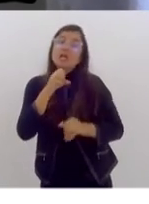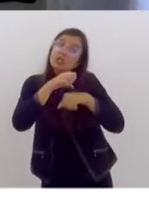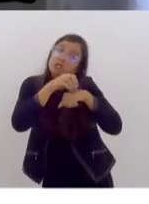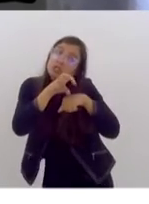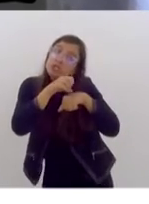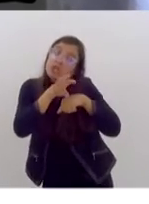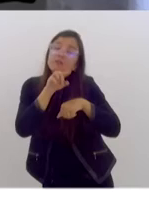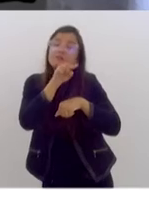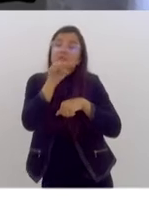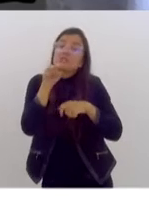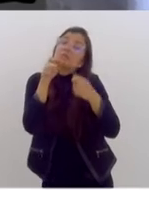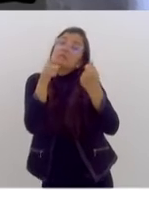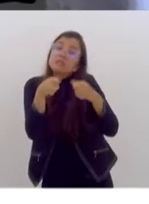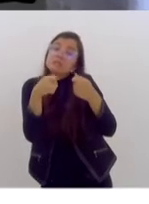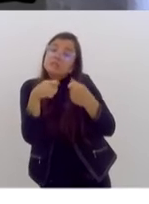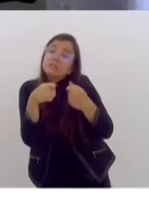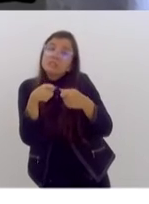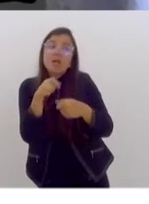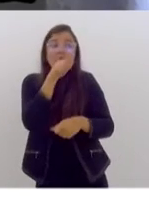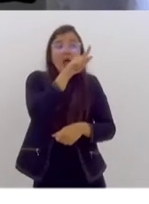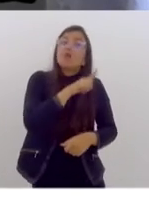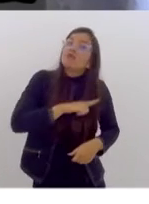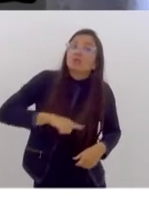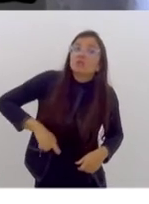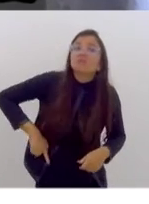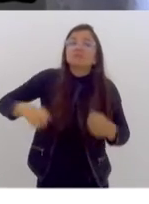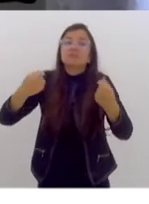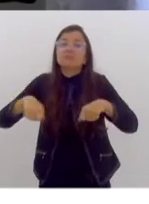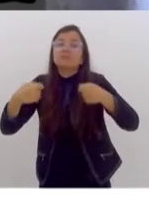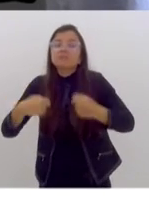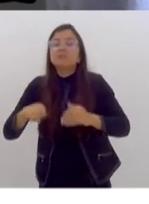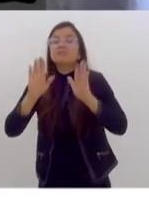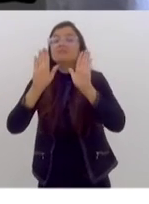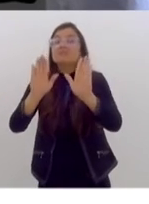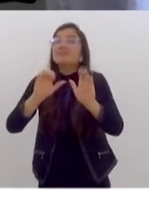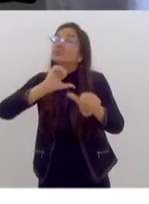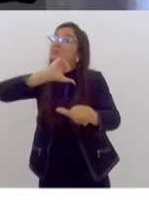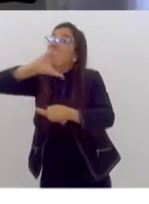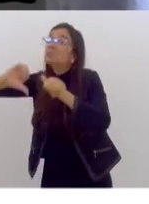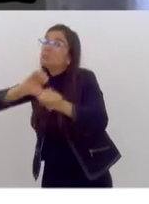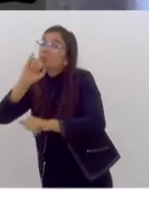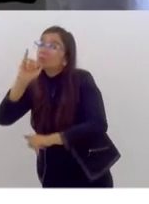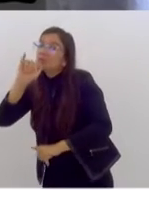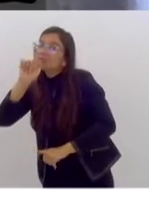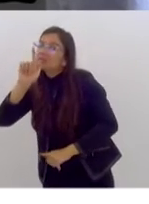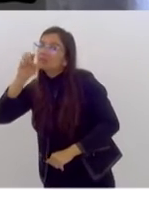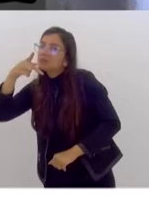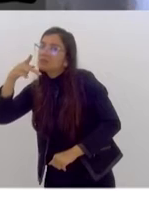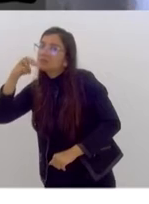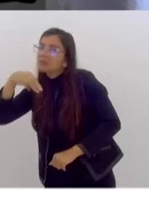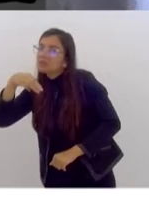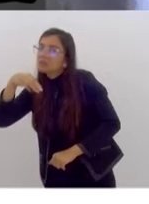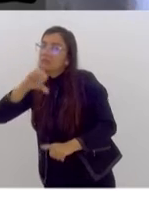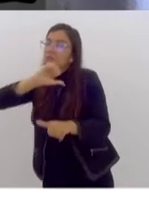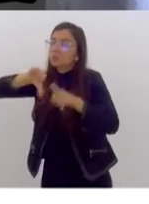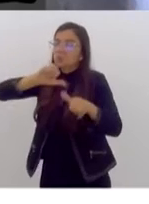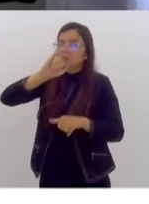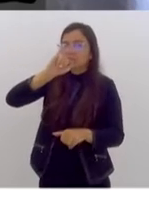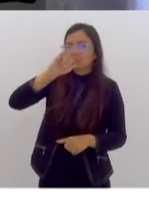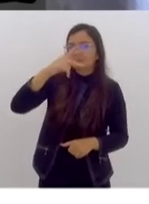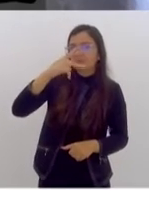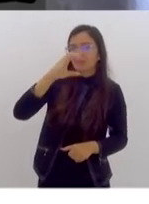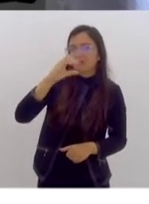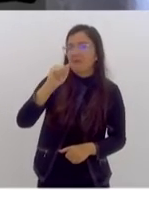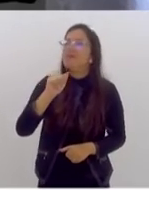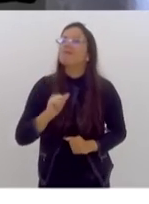ou os órgãos competentes mas em relação a mudança do IGPM para o IPCA eu acho que